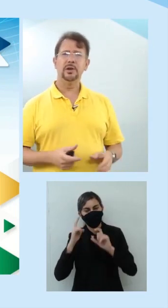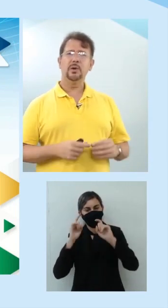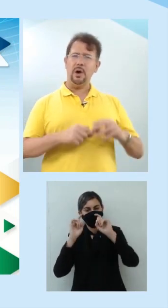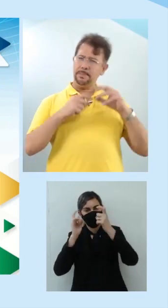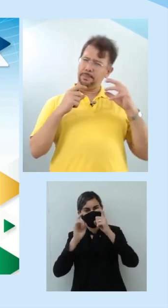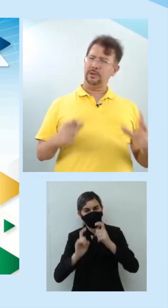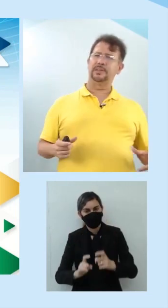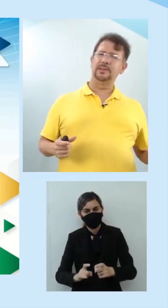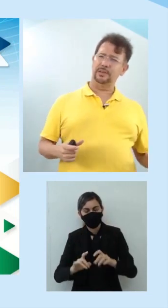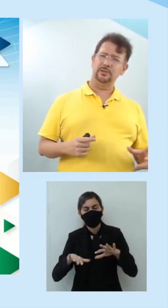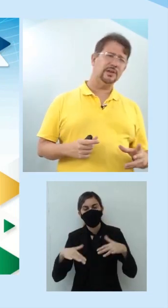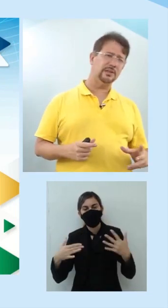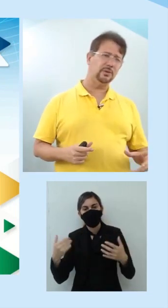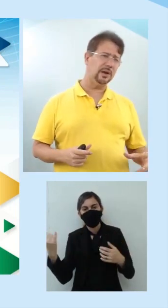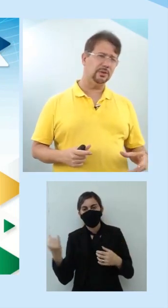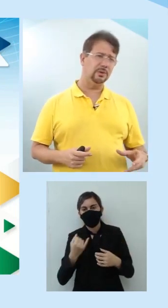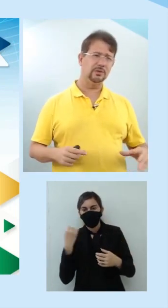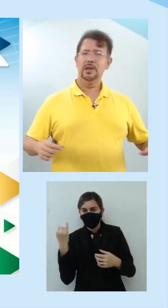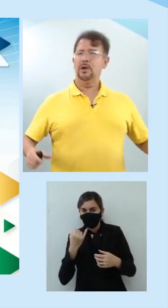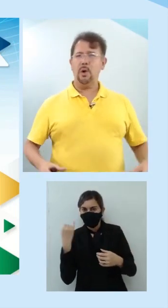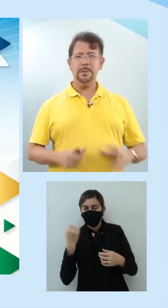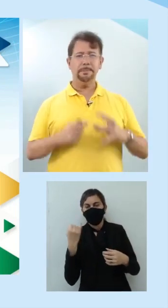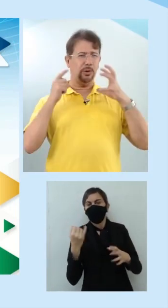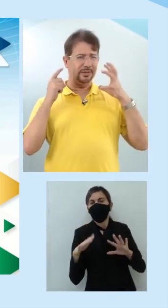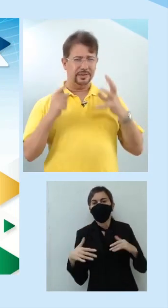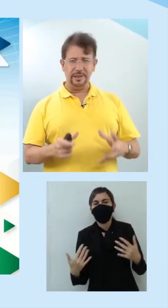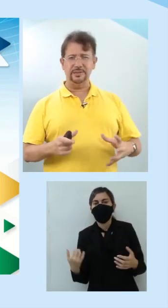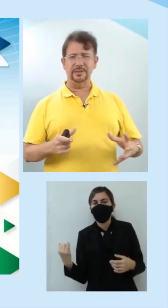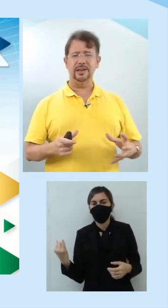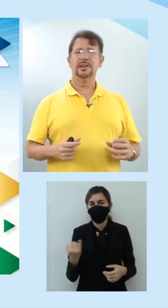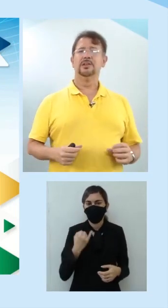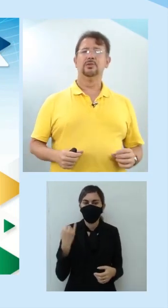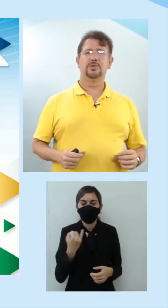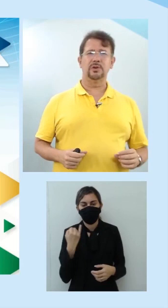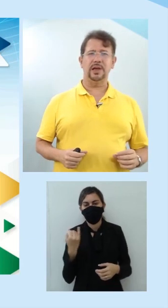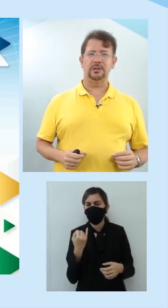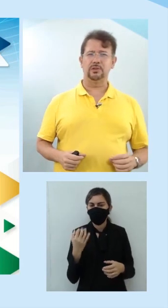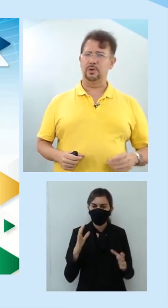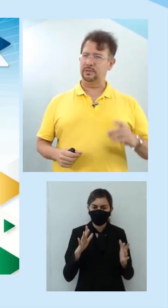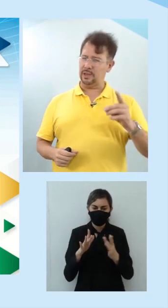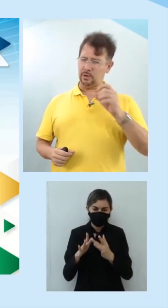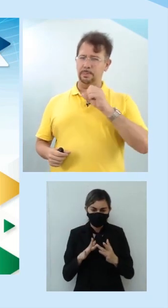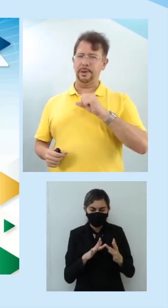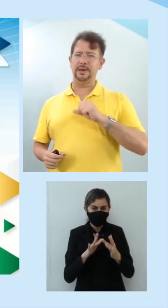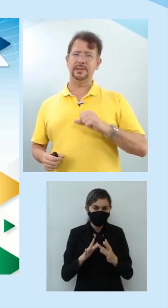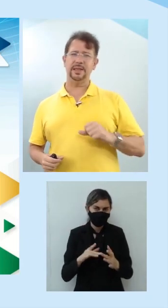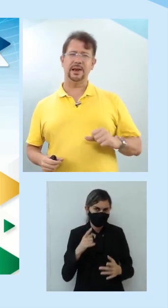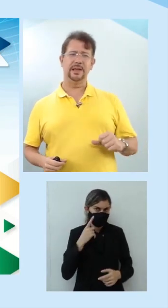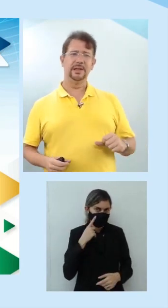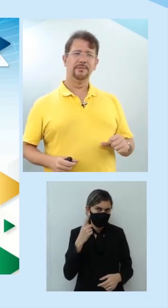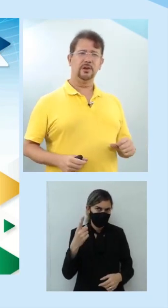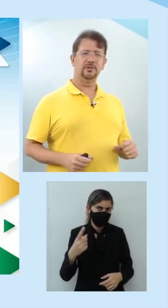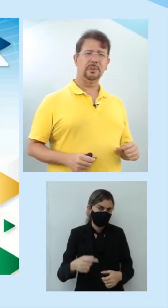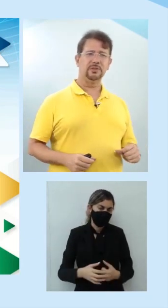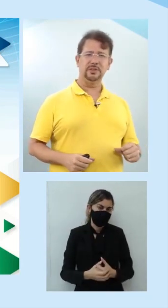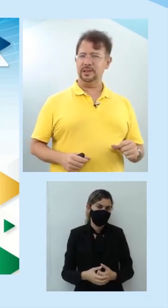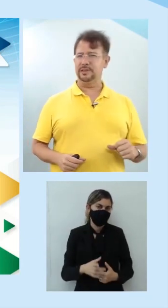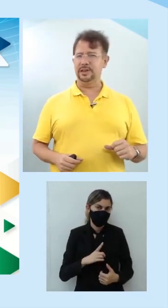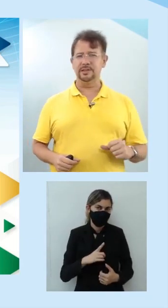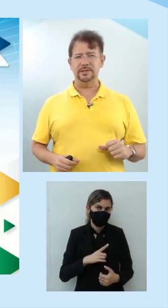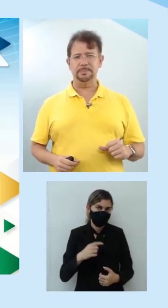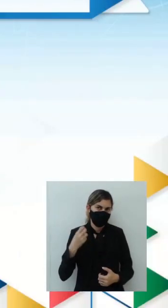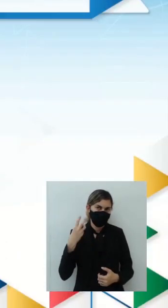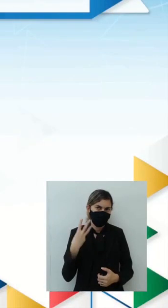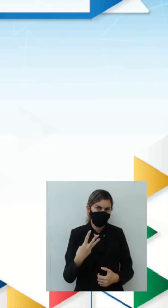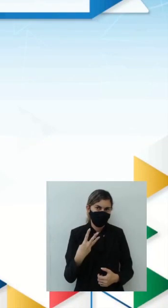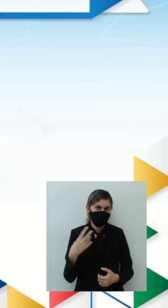articuladores. Qual a importância dos articuladores? Qual a importância dos conectores? Acompanhe na tela, nós temos três